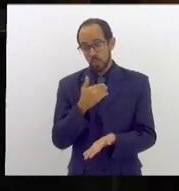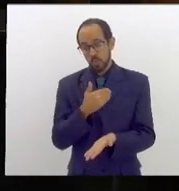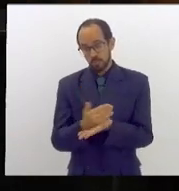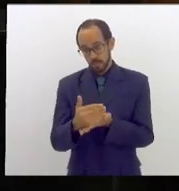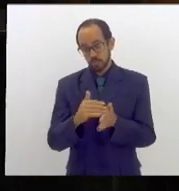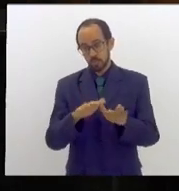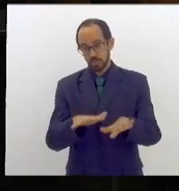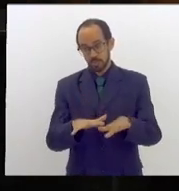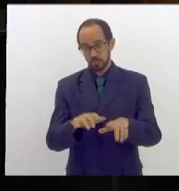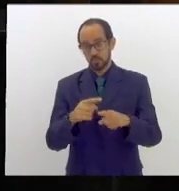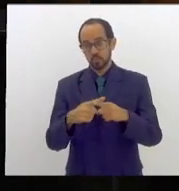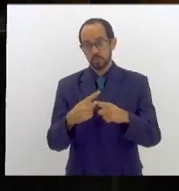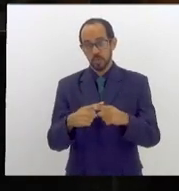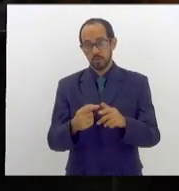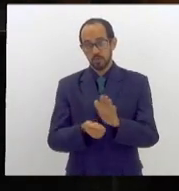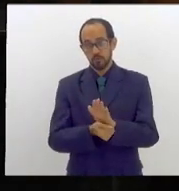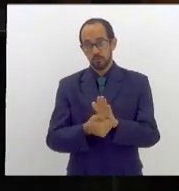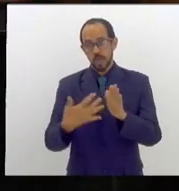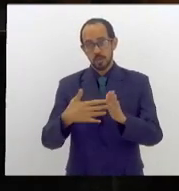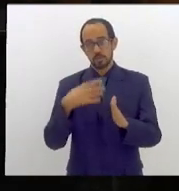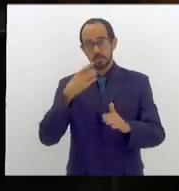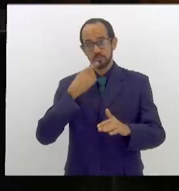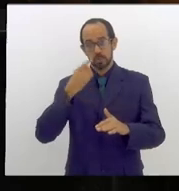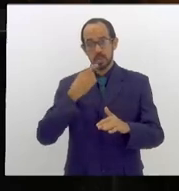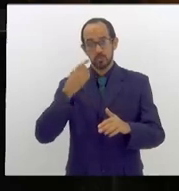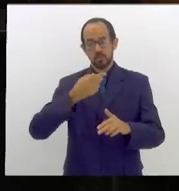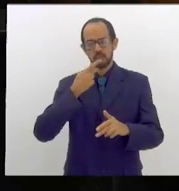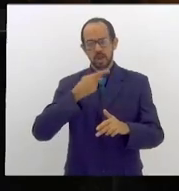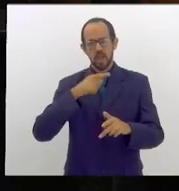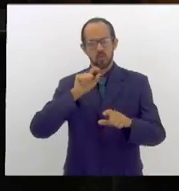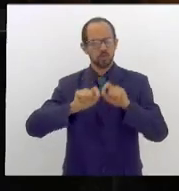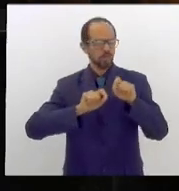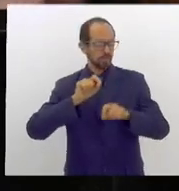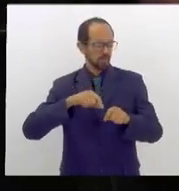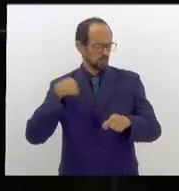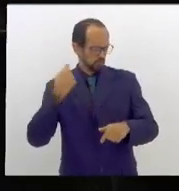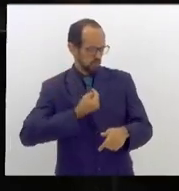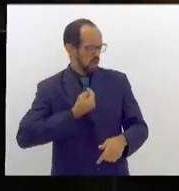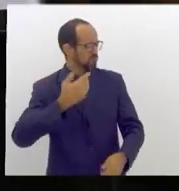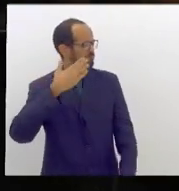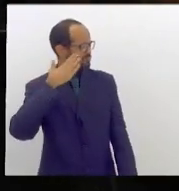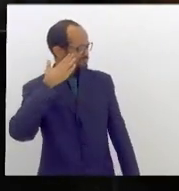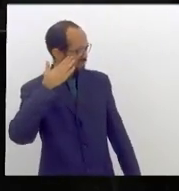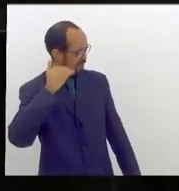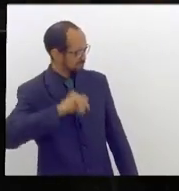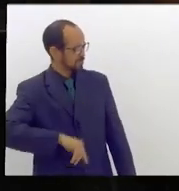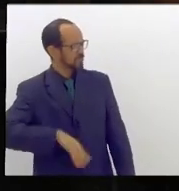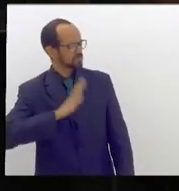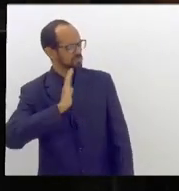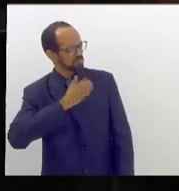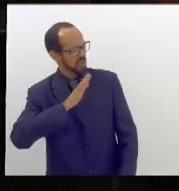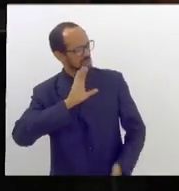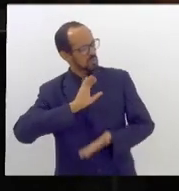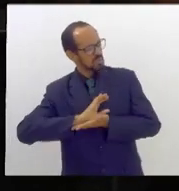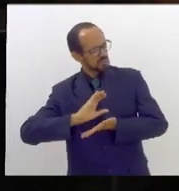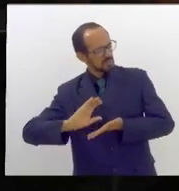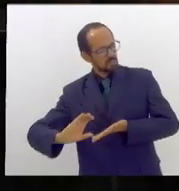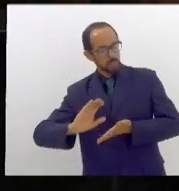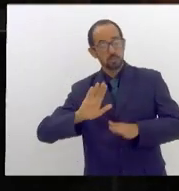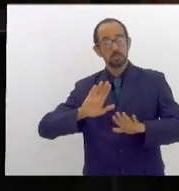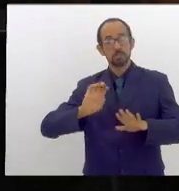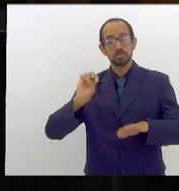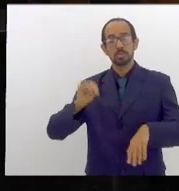muitos deputados vão dizer assim mas nós sabemos o que é o orçamento mas é exatamente